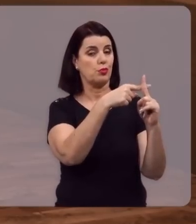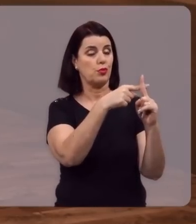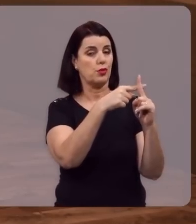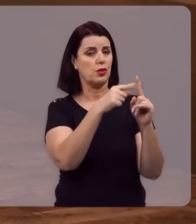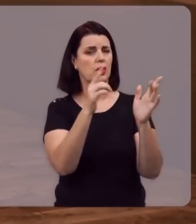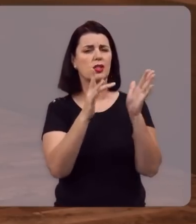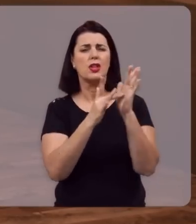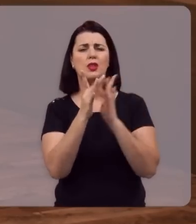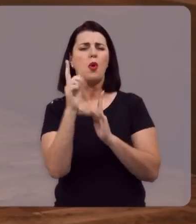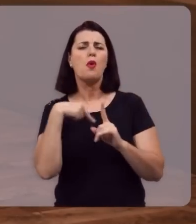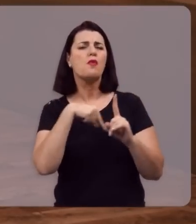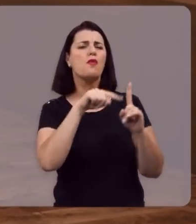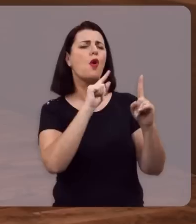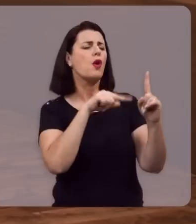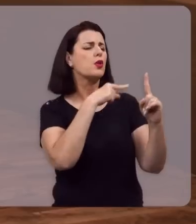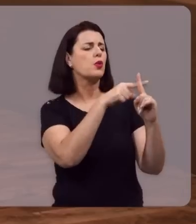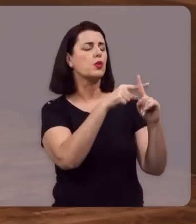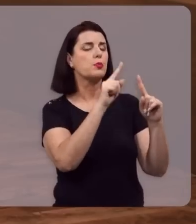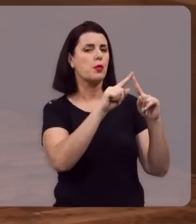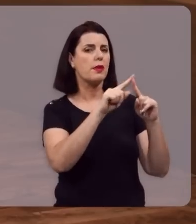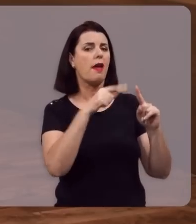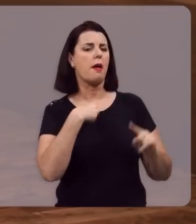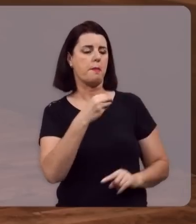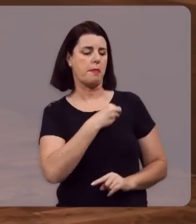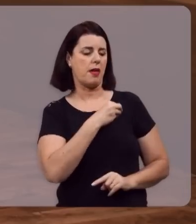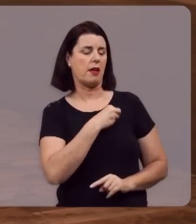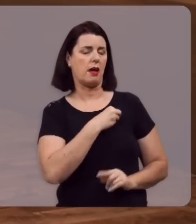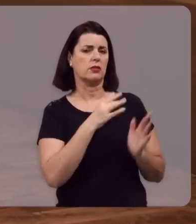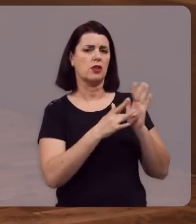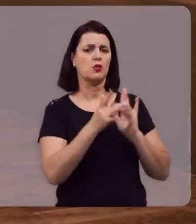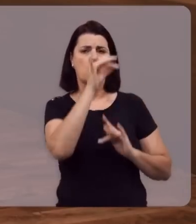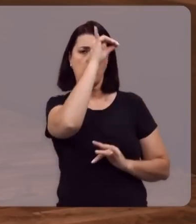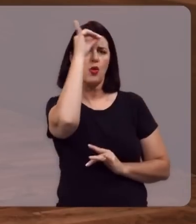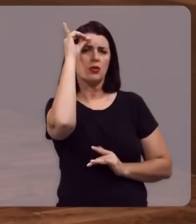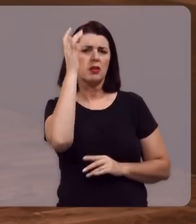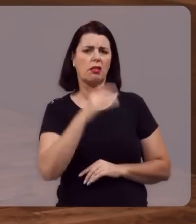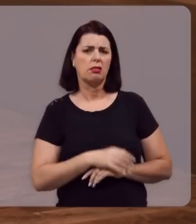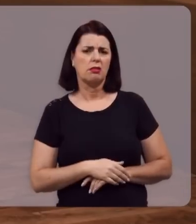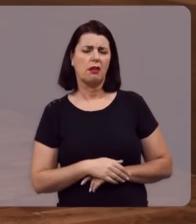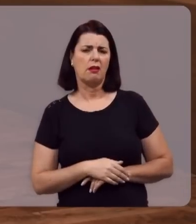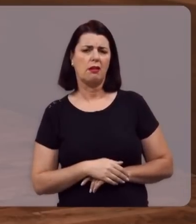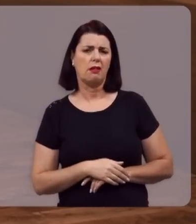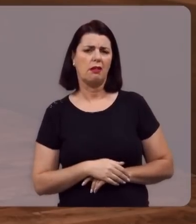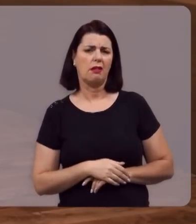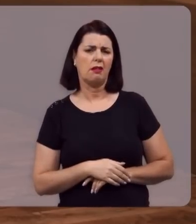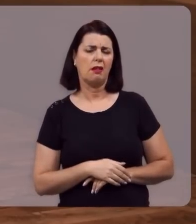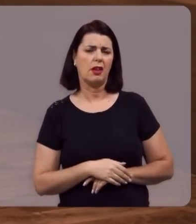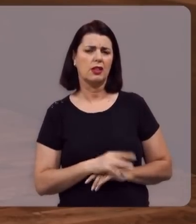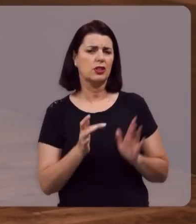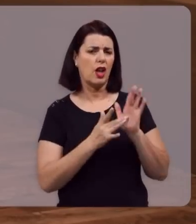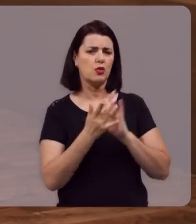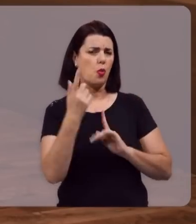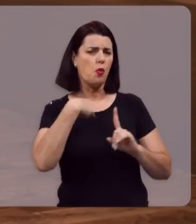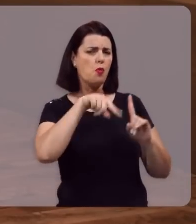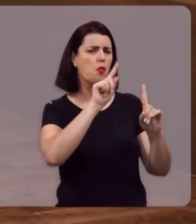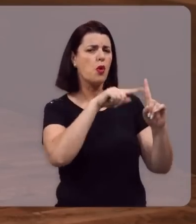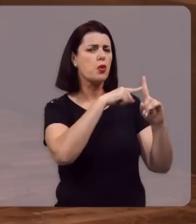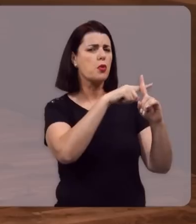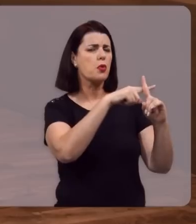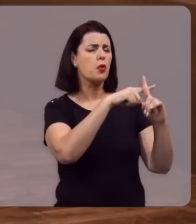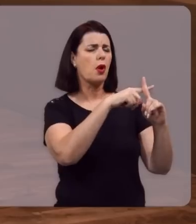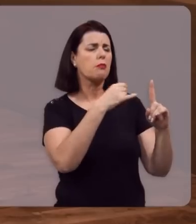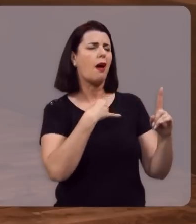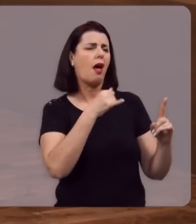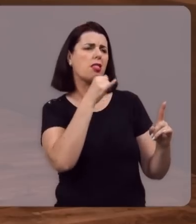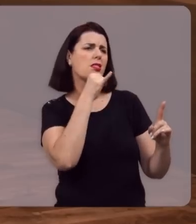Ele não foi para aquela cruz porque cometeu o pecado, ele era inocente. Ele não foi para aquela cruz